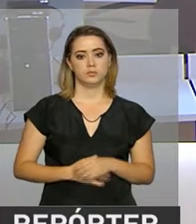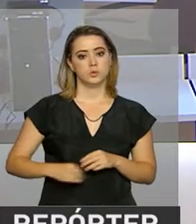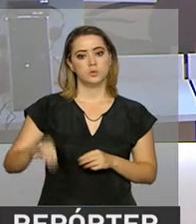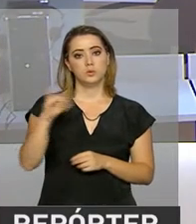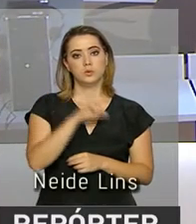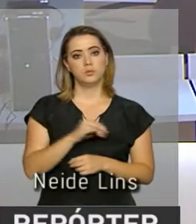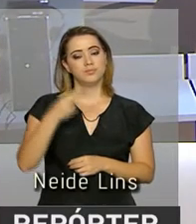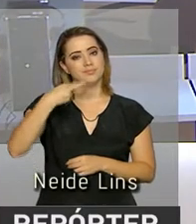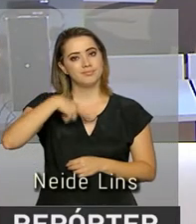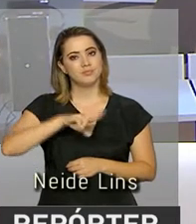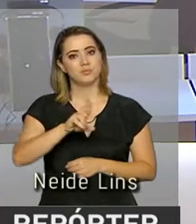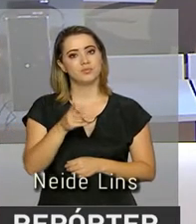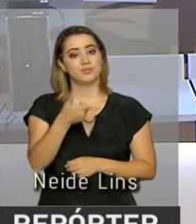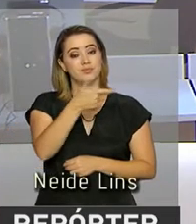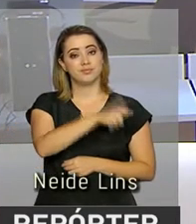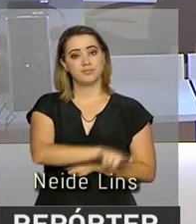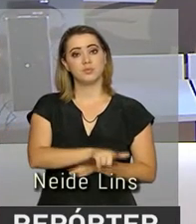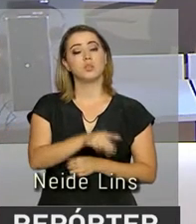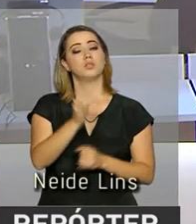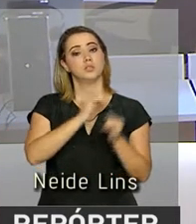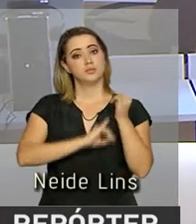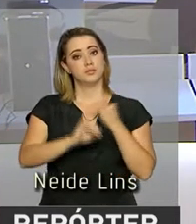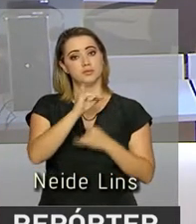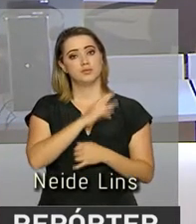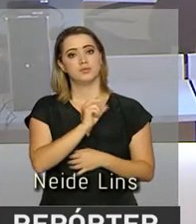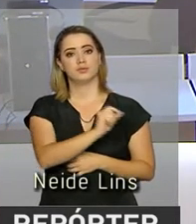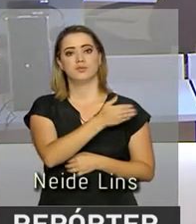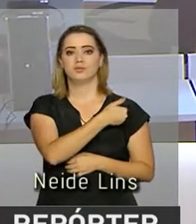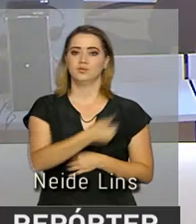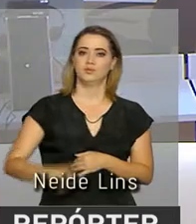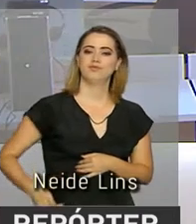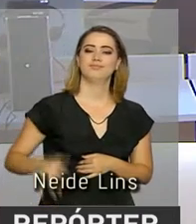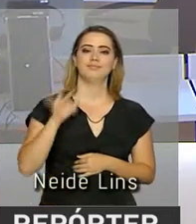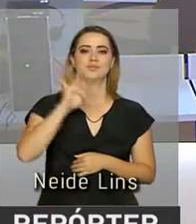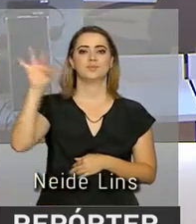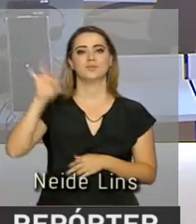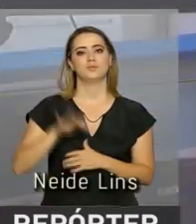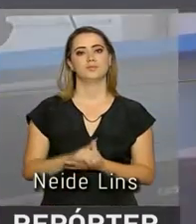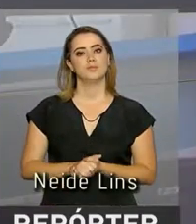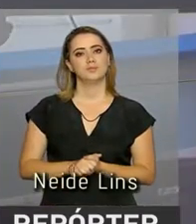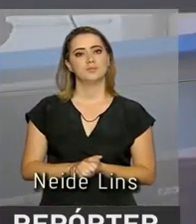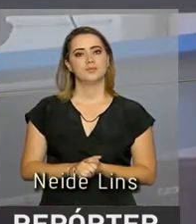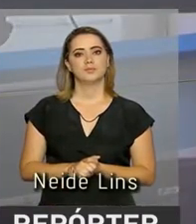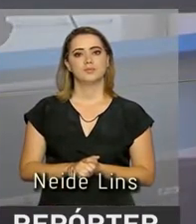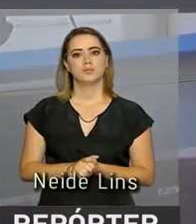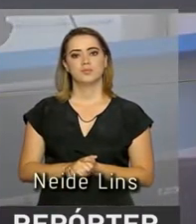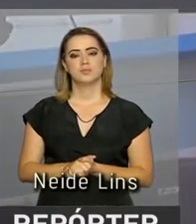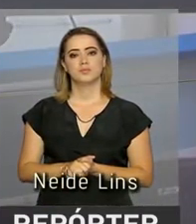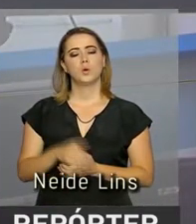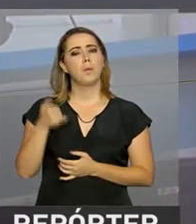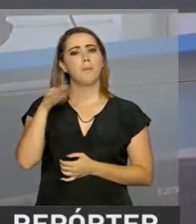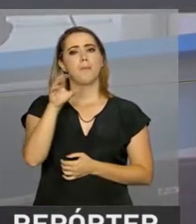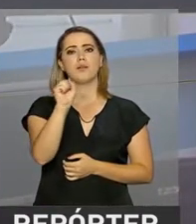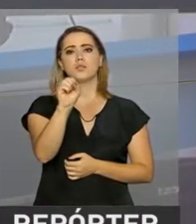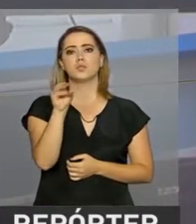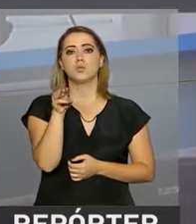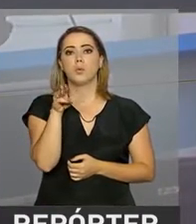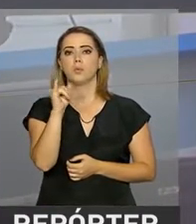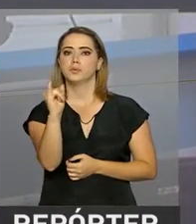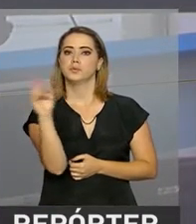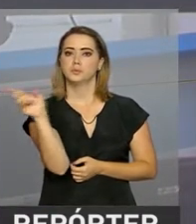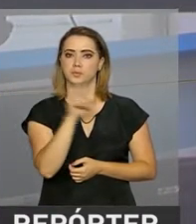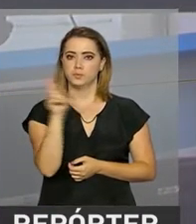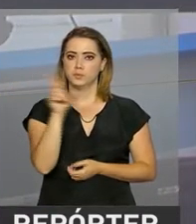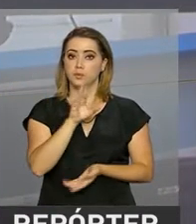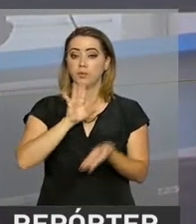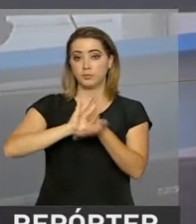Olá, o repórter NBR está de volta, trazendo para você as notícias do governo federal. Mais de 8 bilhões de reais